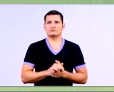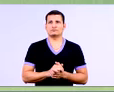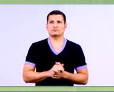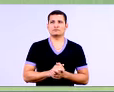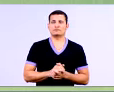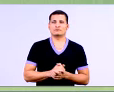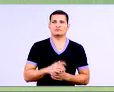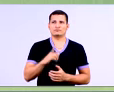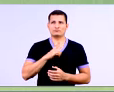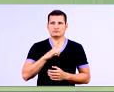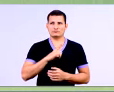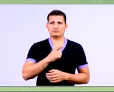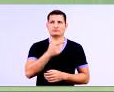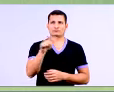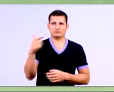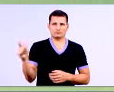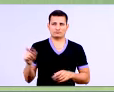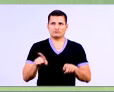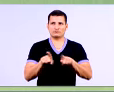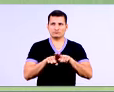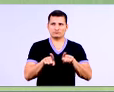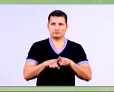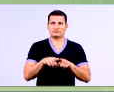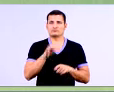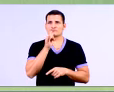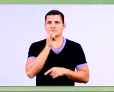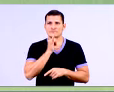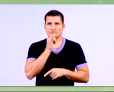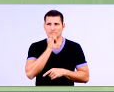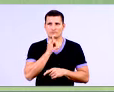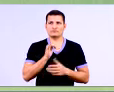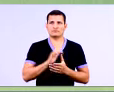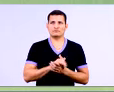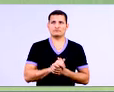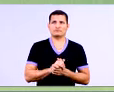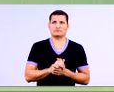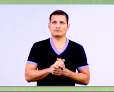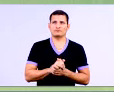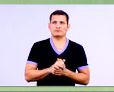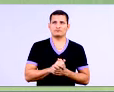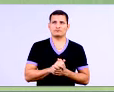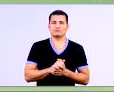e existem ainda muitos outros exemplos de